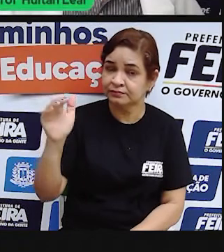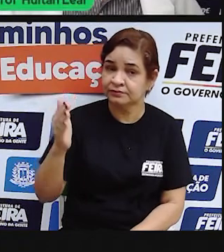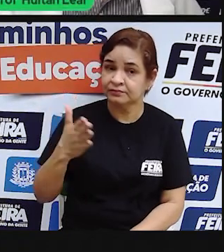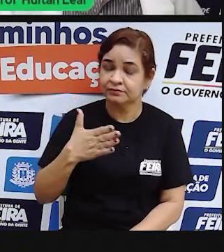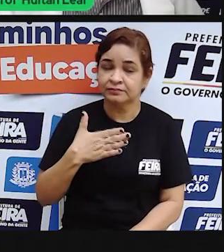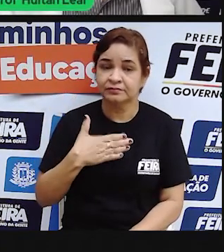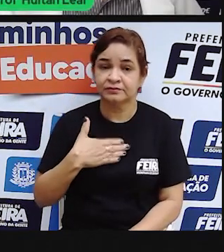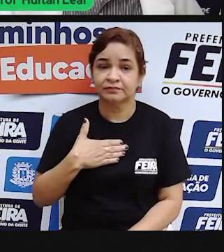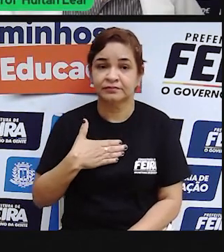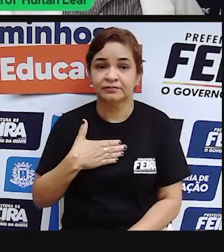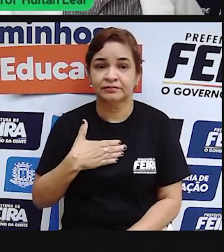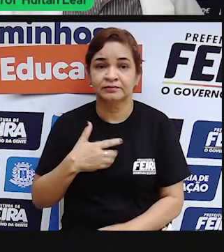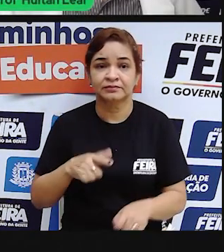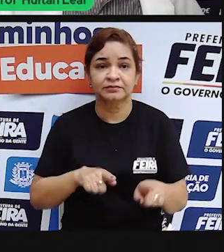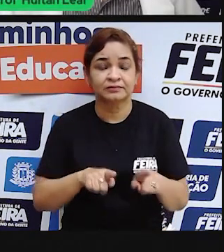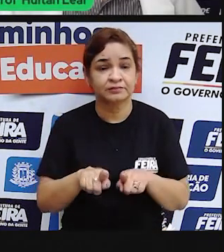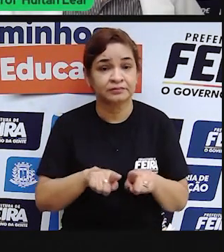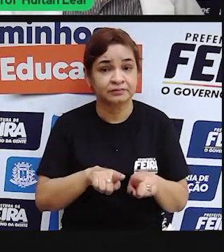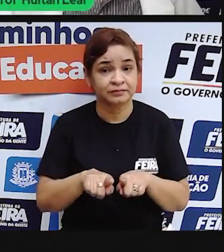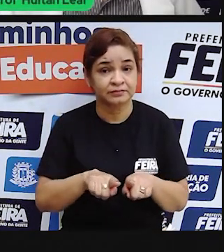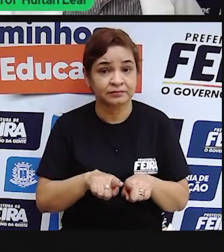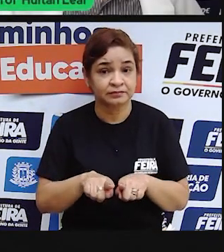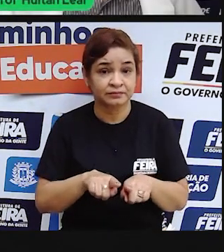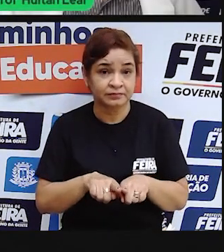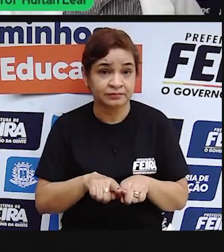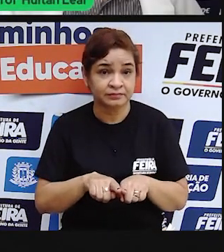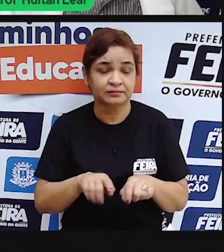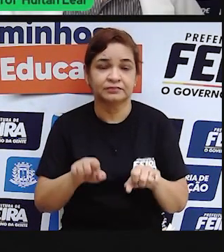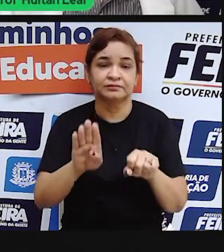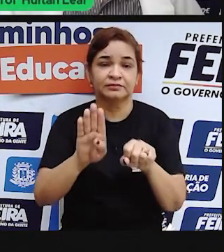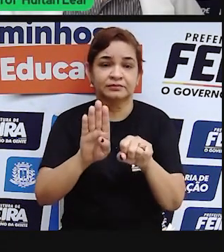irmão. Irmão é substantivo.